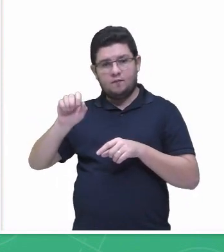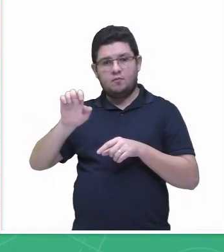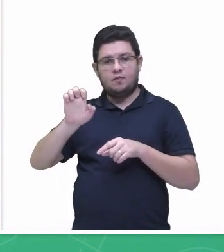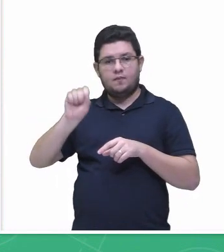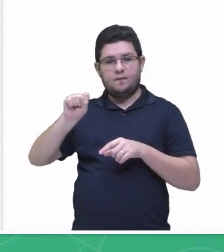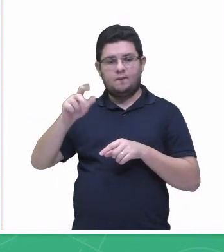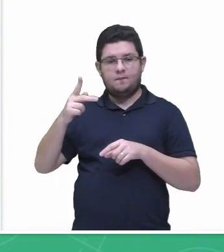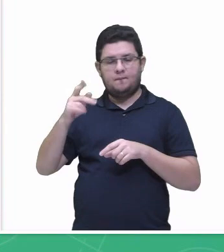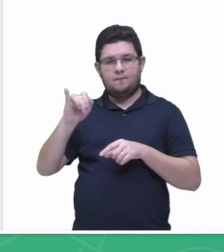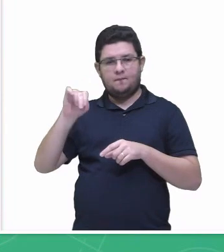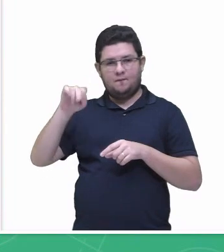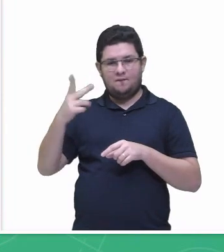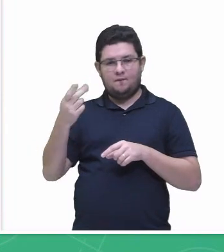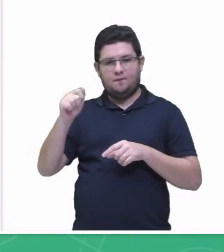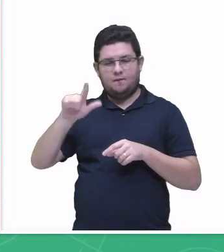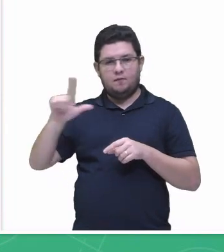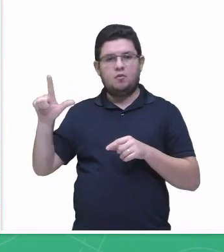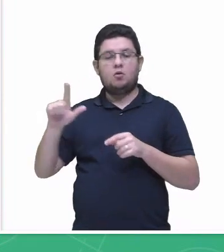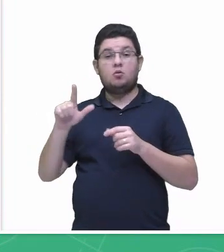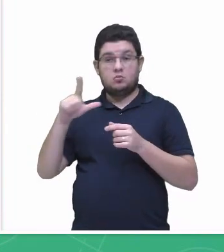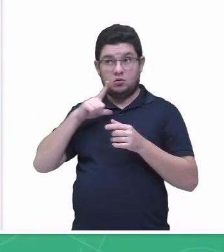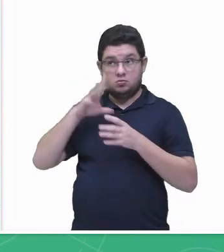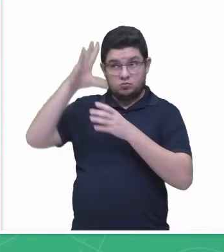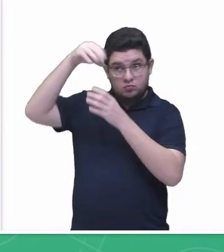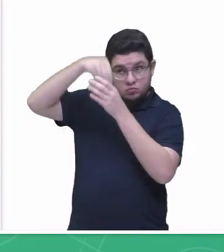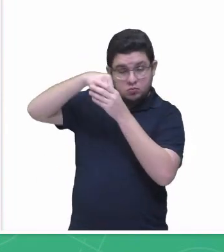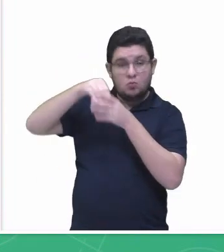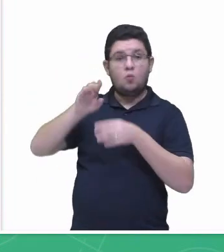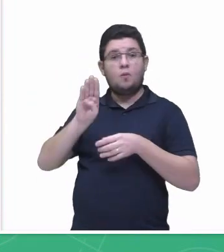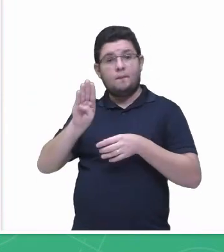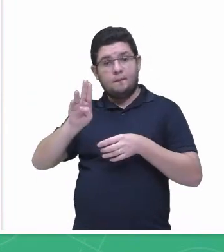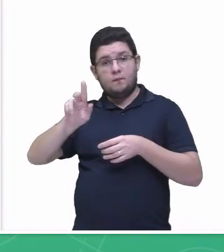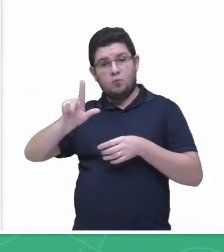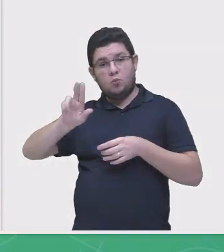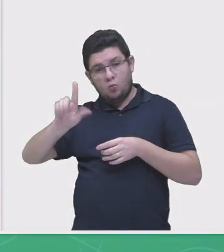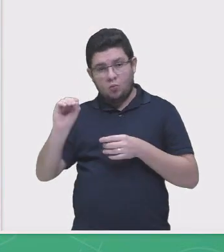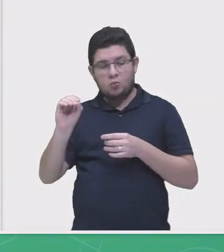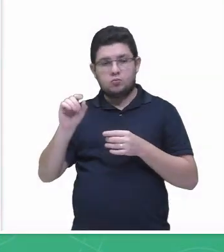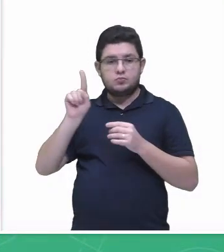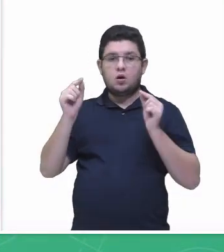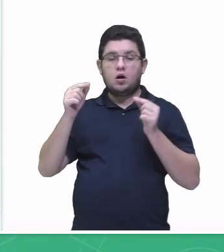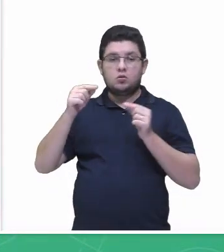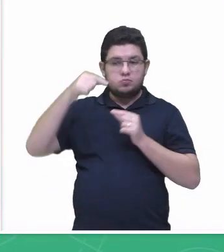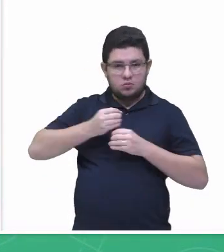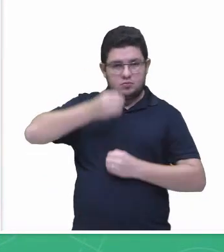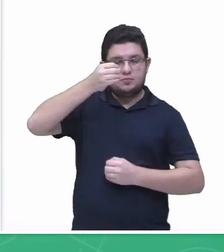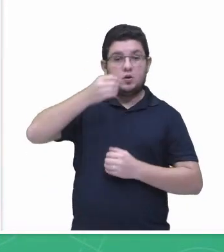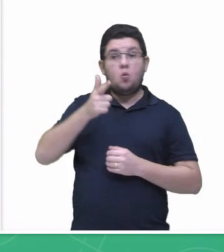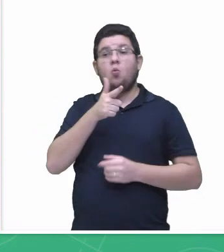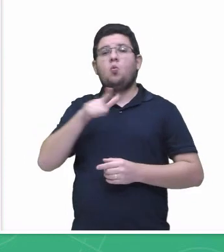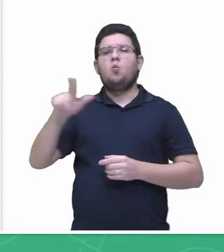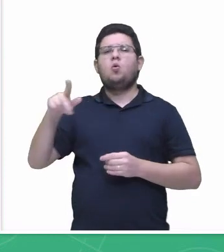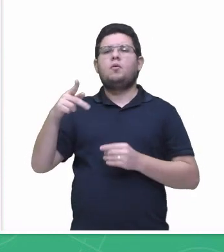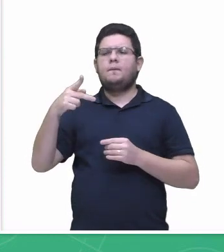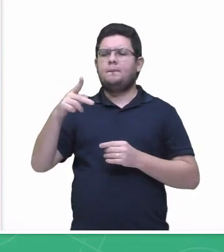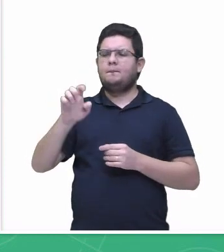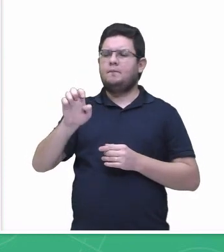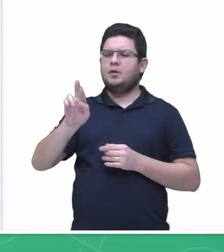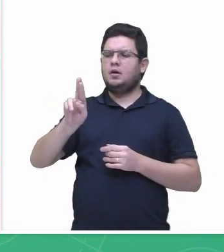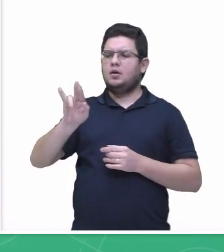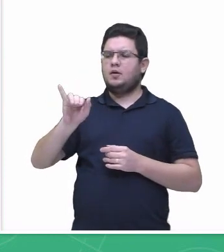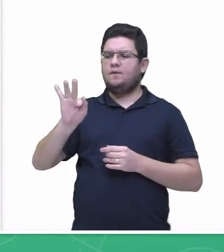cerebelo, bulbo e medula espinhal, que tem a sua continuação por na vertebral. Já o